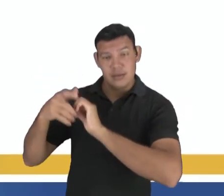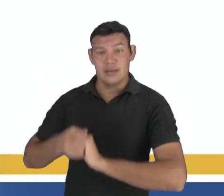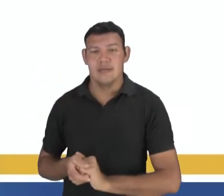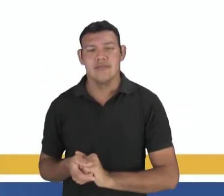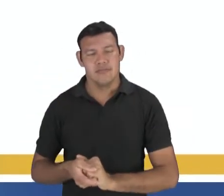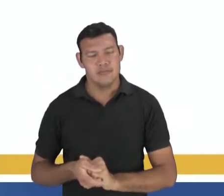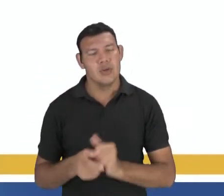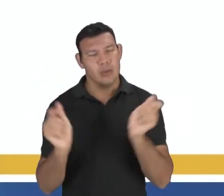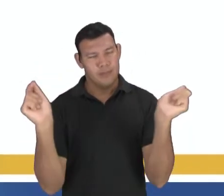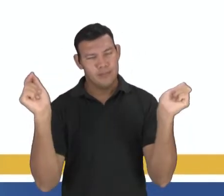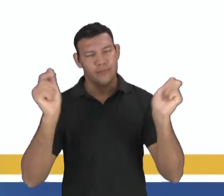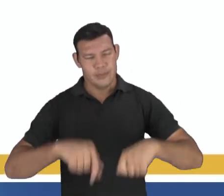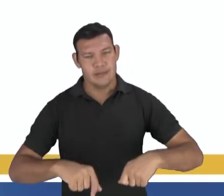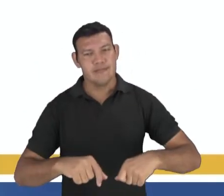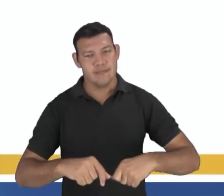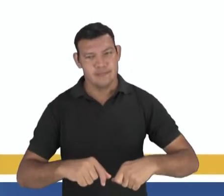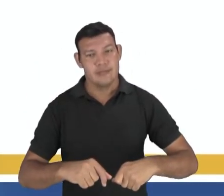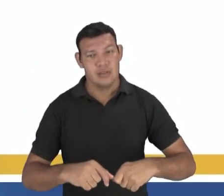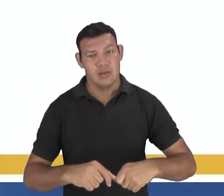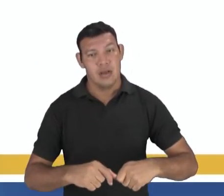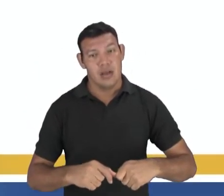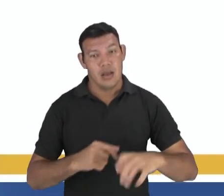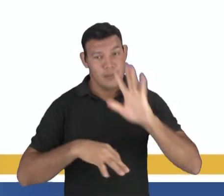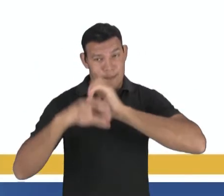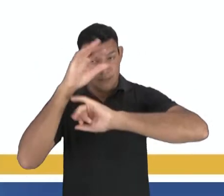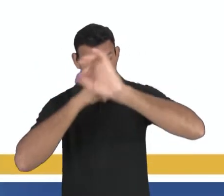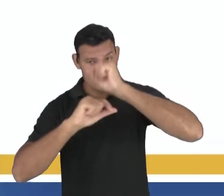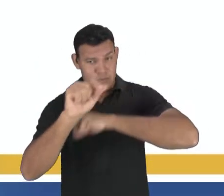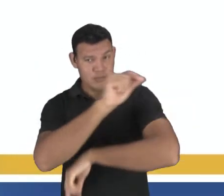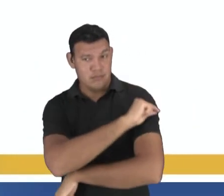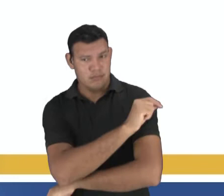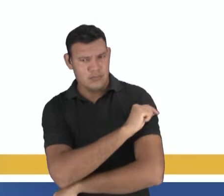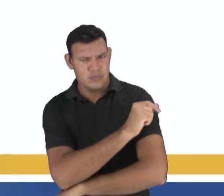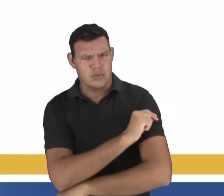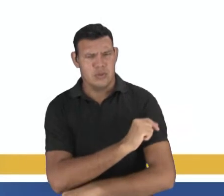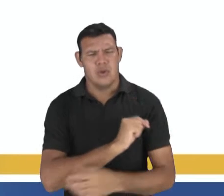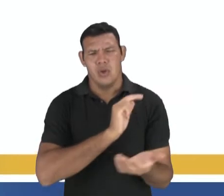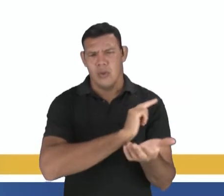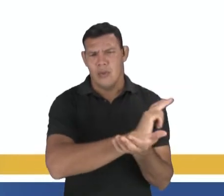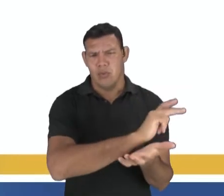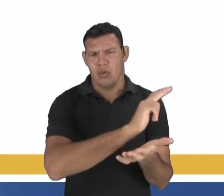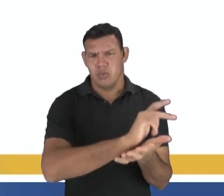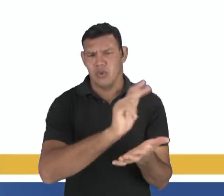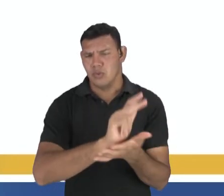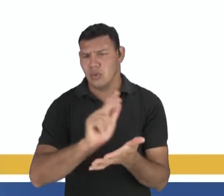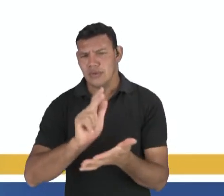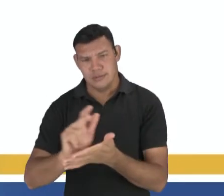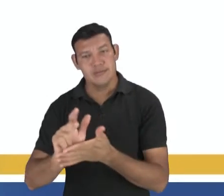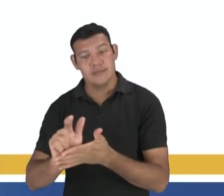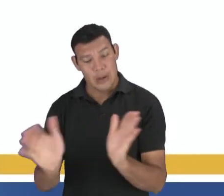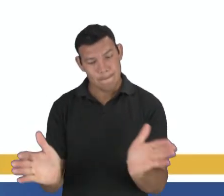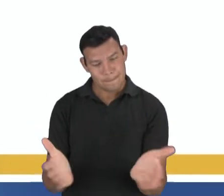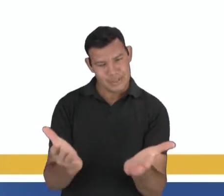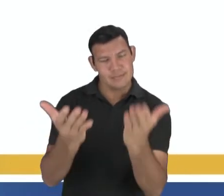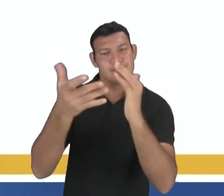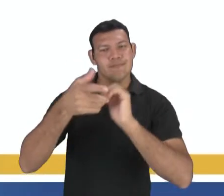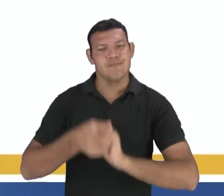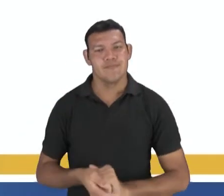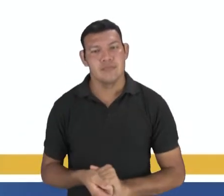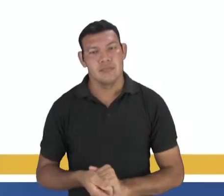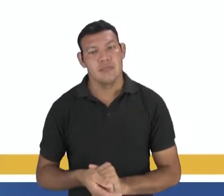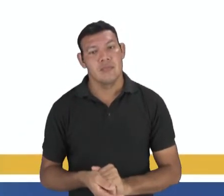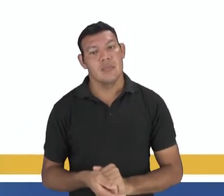possibilitar ao aluno essa aprendizagem da leitura de diferentes modos, através de diferentes textos que circulam